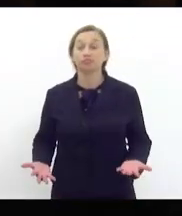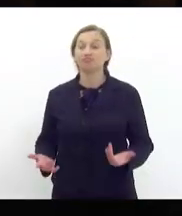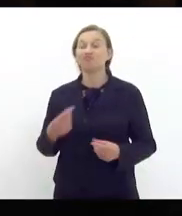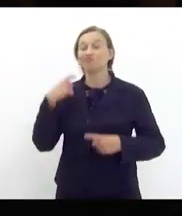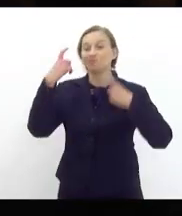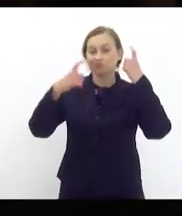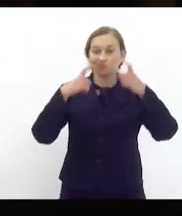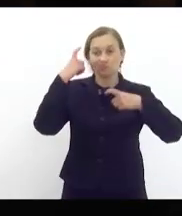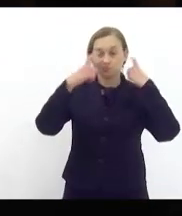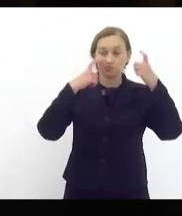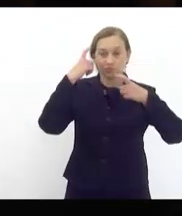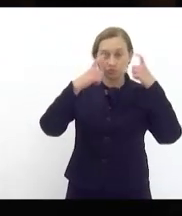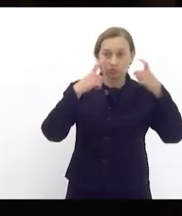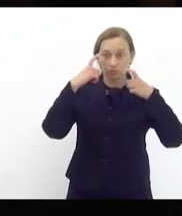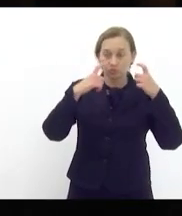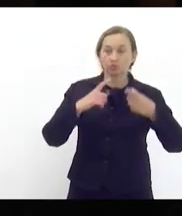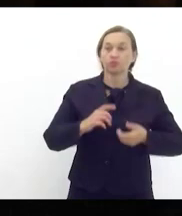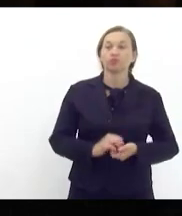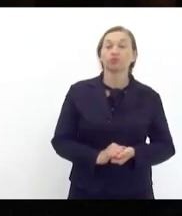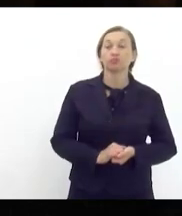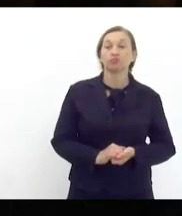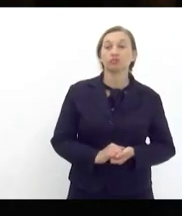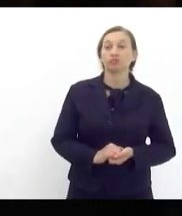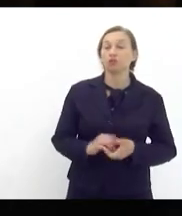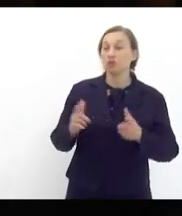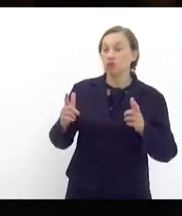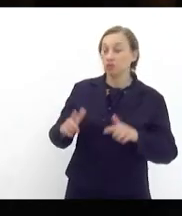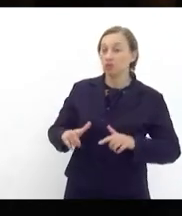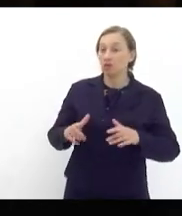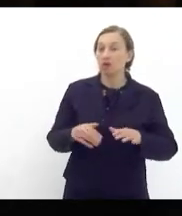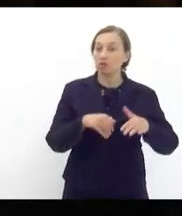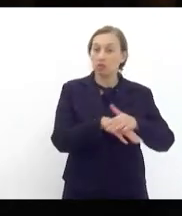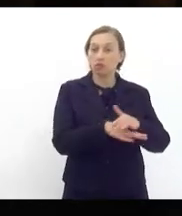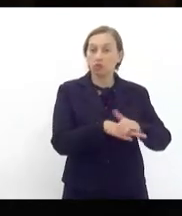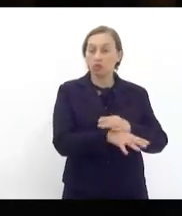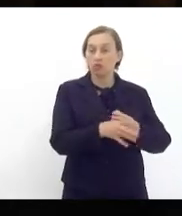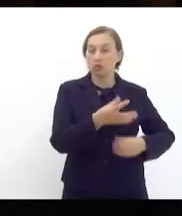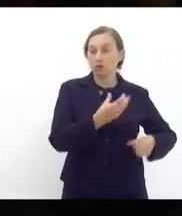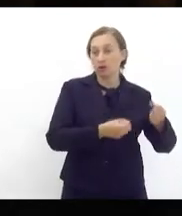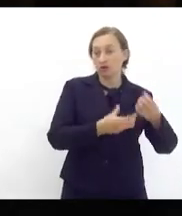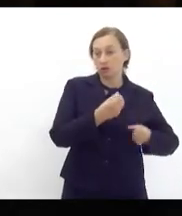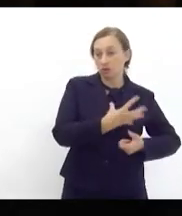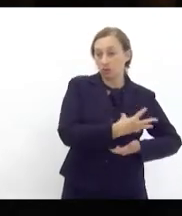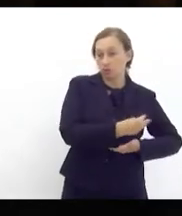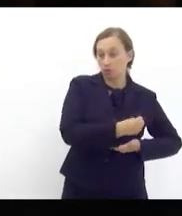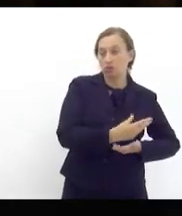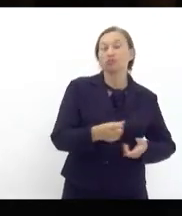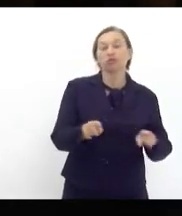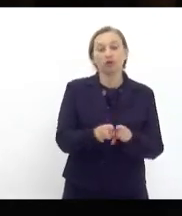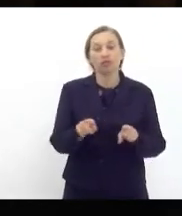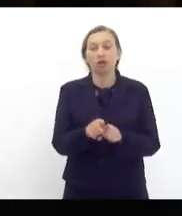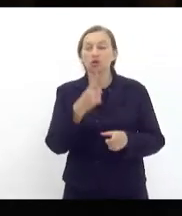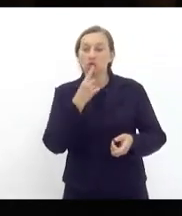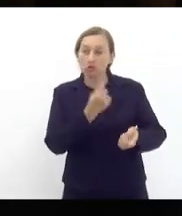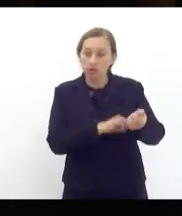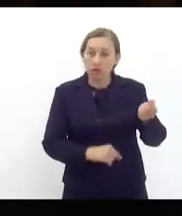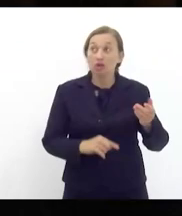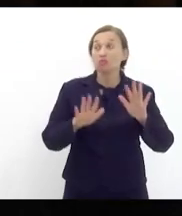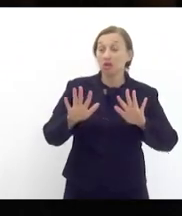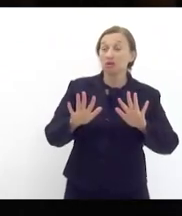preocupada com relação ao banco de leite. Outra preocupação é com relação ao banco de sangue. É claro que depende